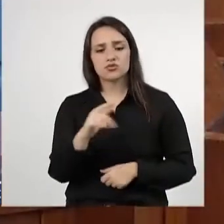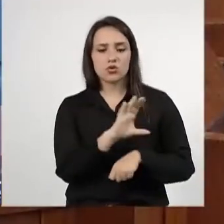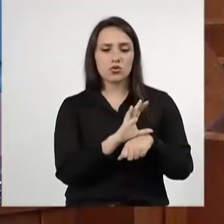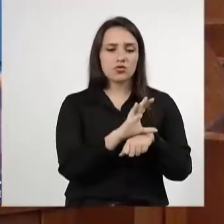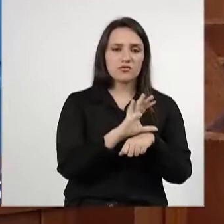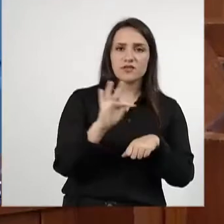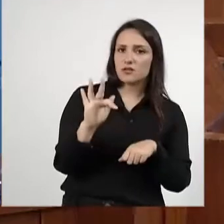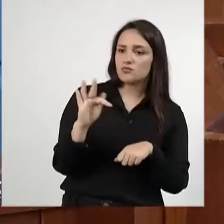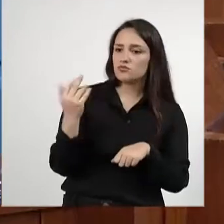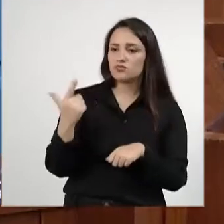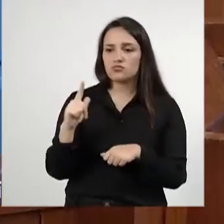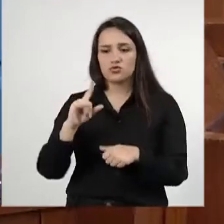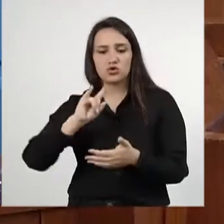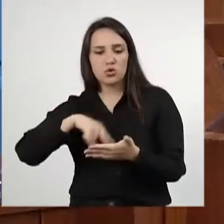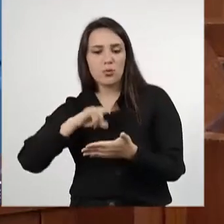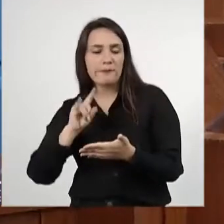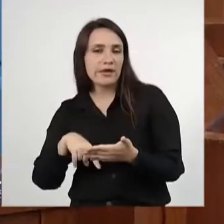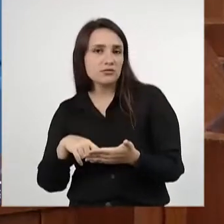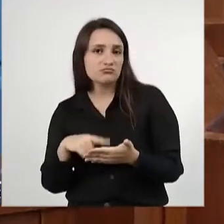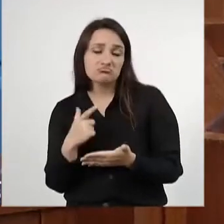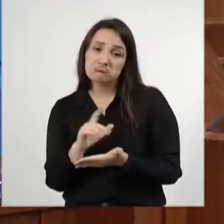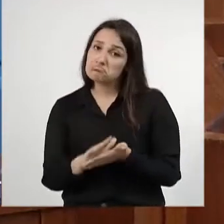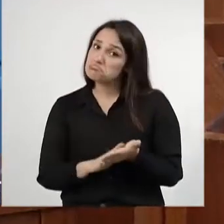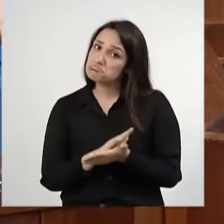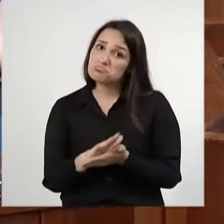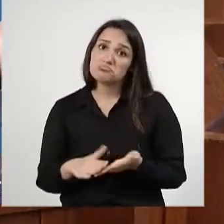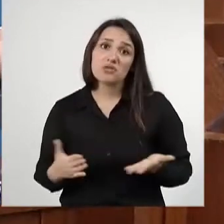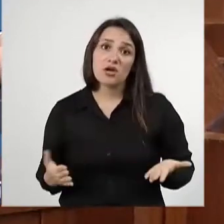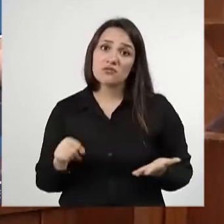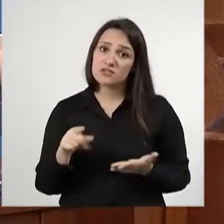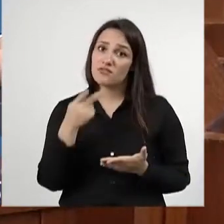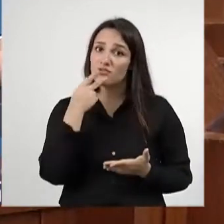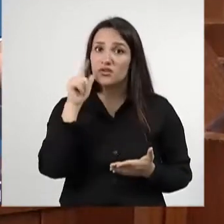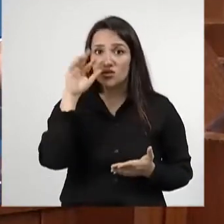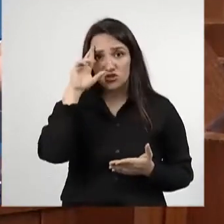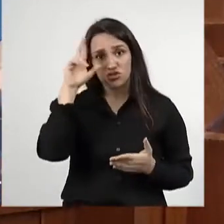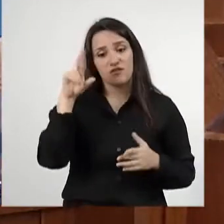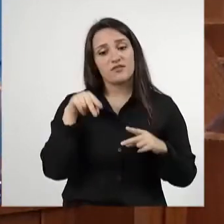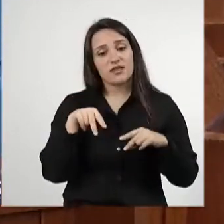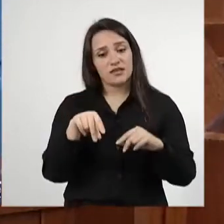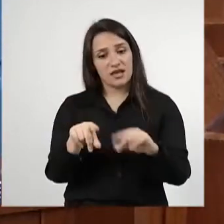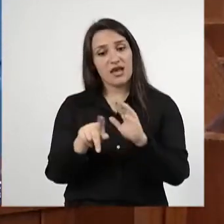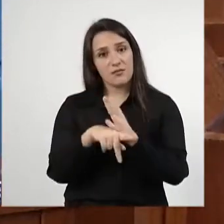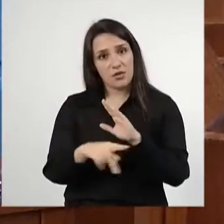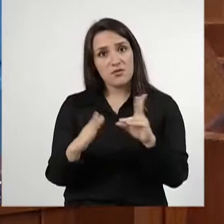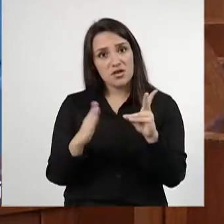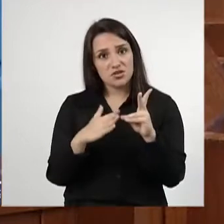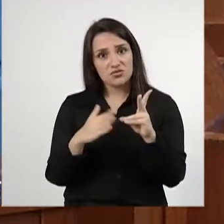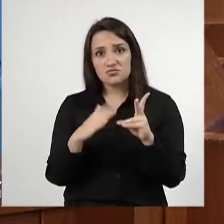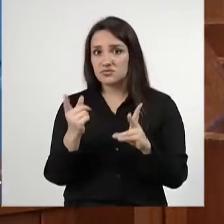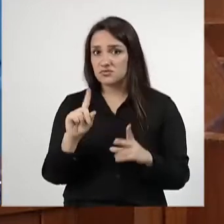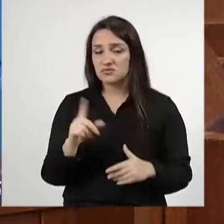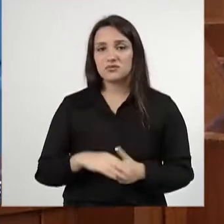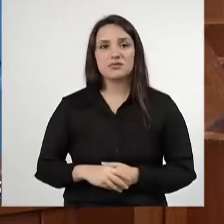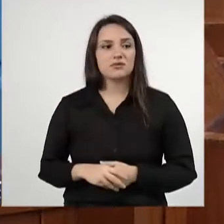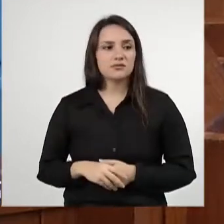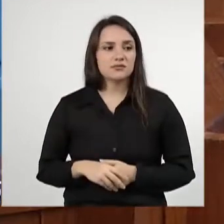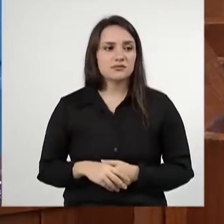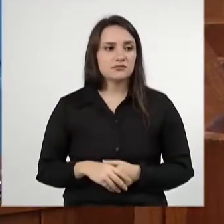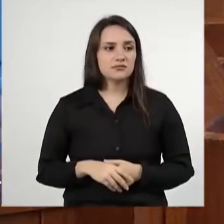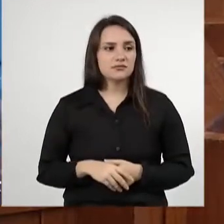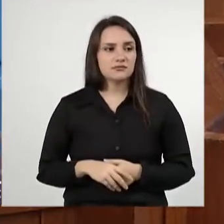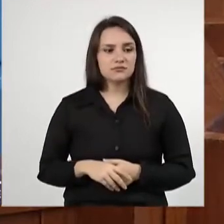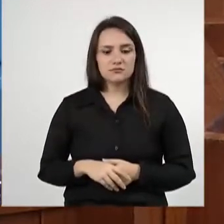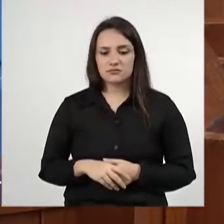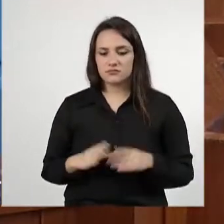tinha Escritura, então, Vossa Excelência disse aqui que o dono da terra era o índio, então, o índio é um cidadão